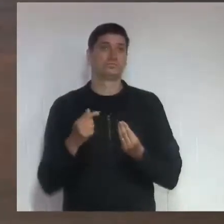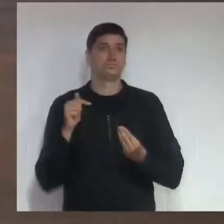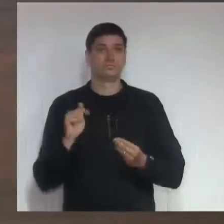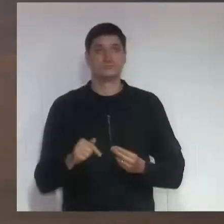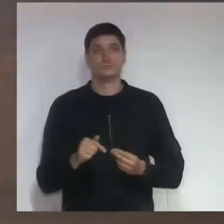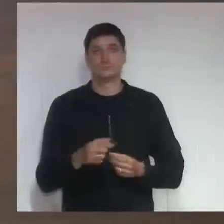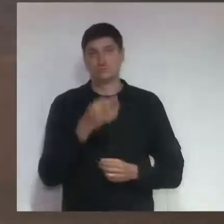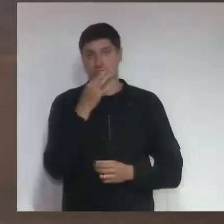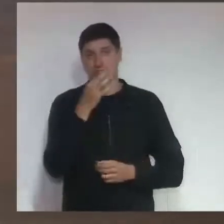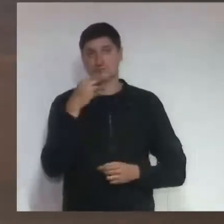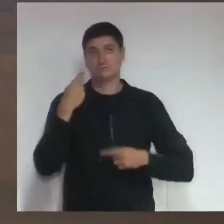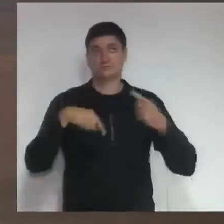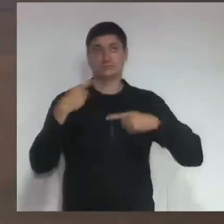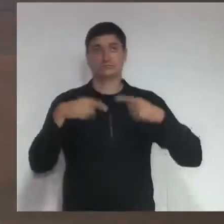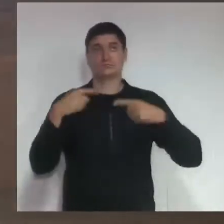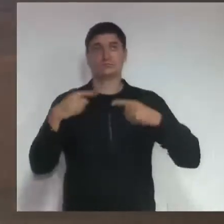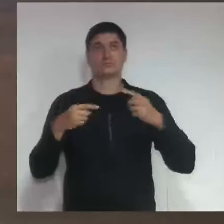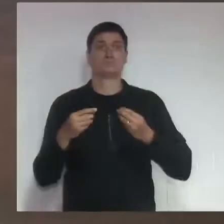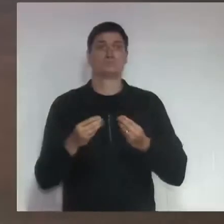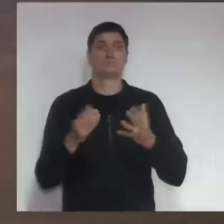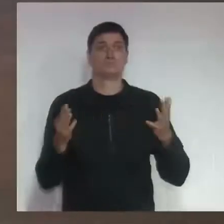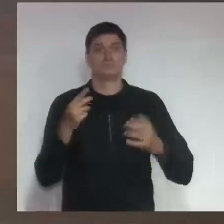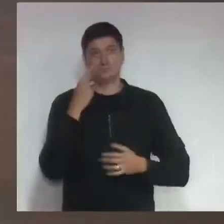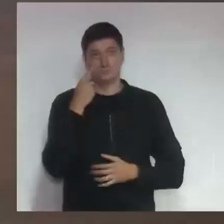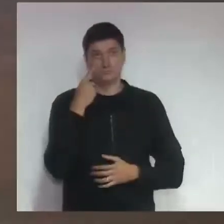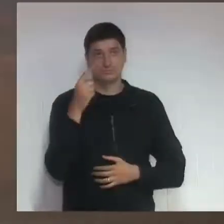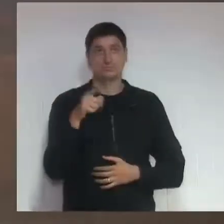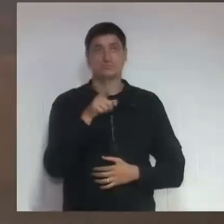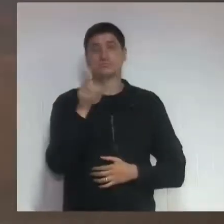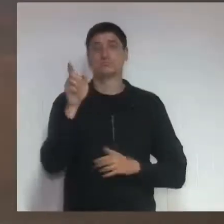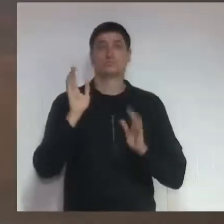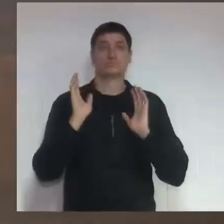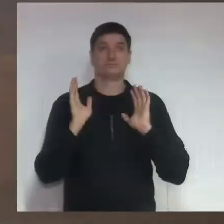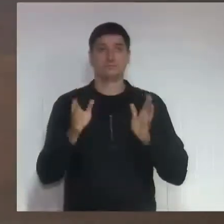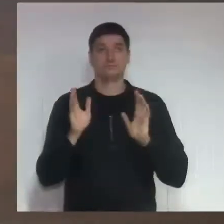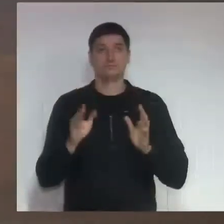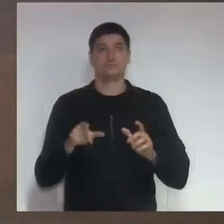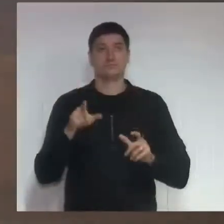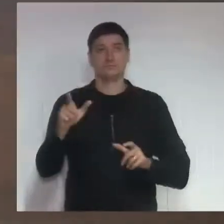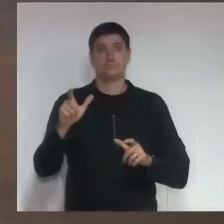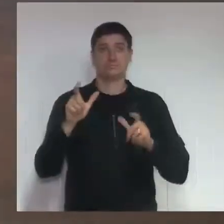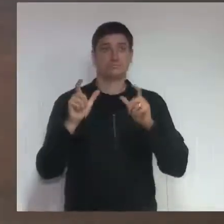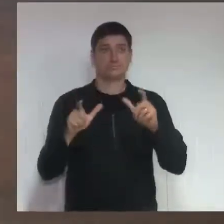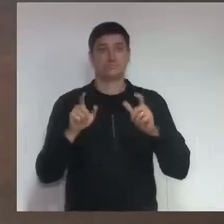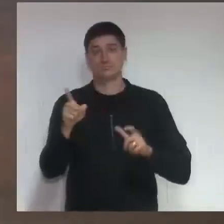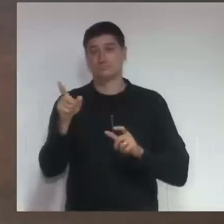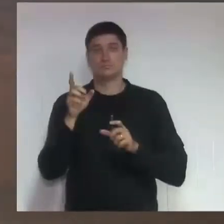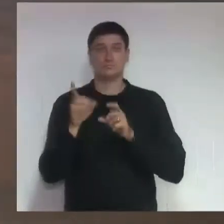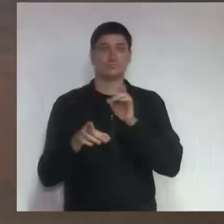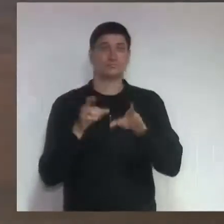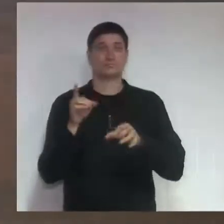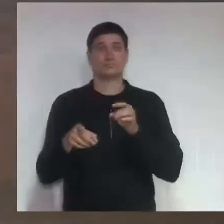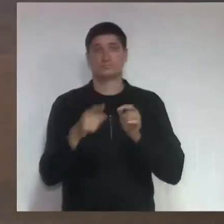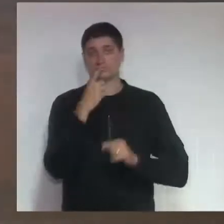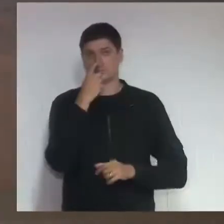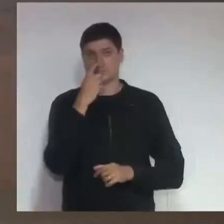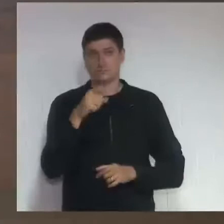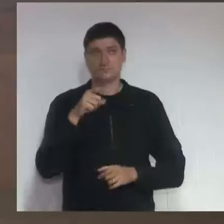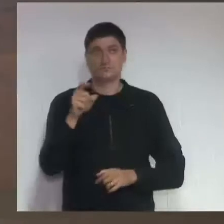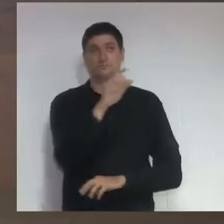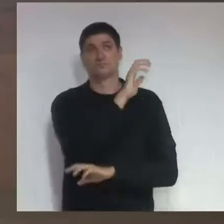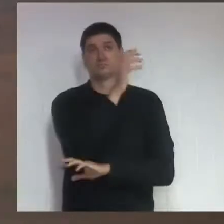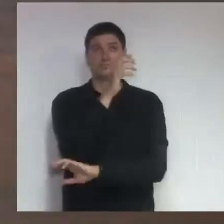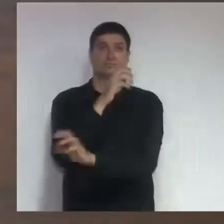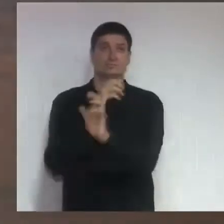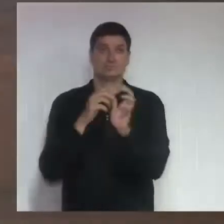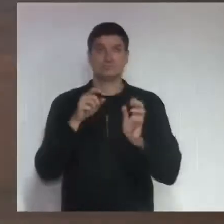crítica construtiva. Quem passa ali na nossa área de recolhimento de resíduos, não é a área de meio ambiente,